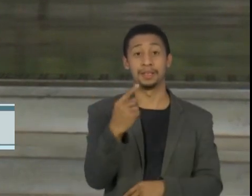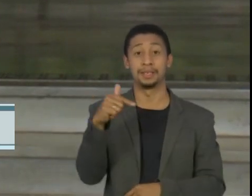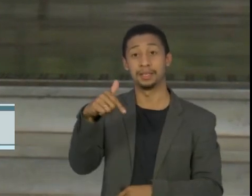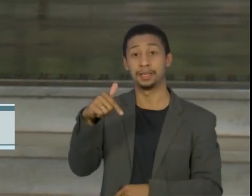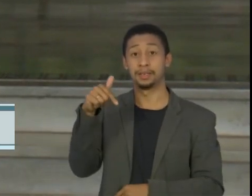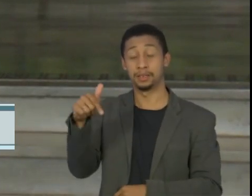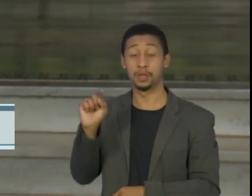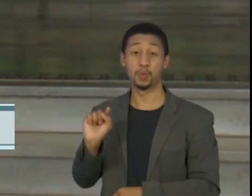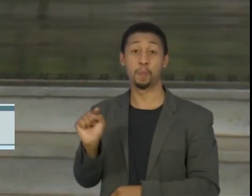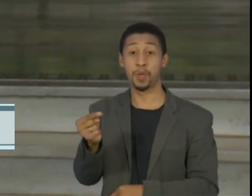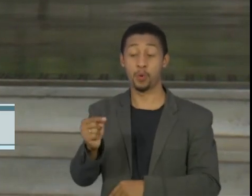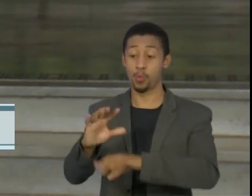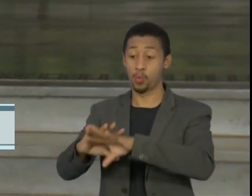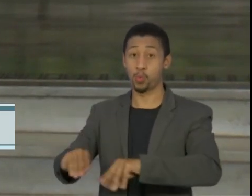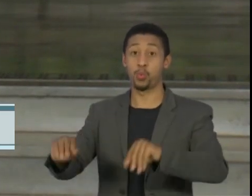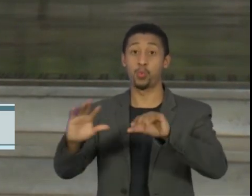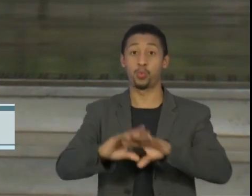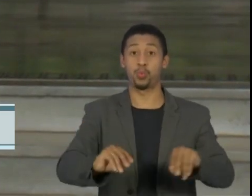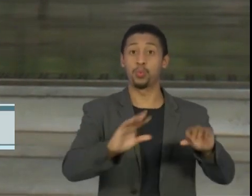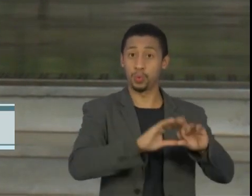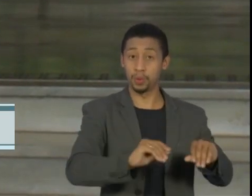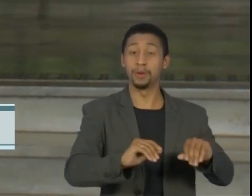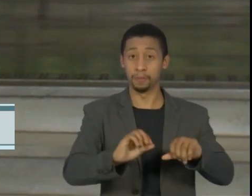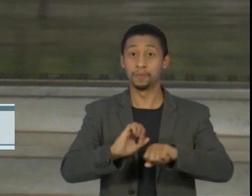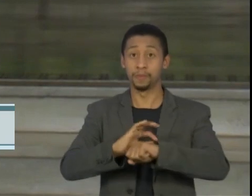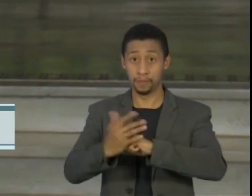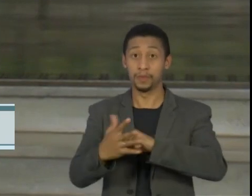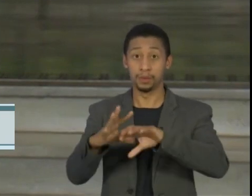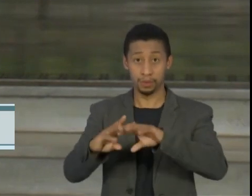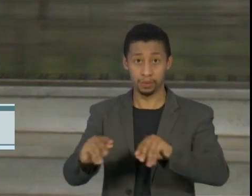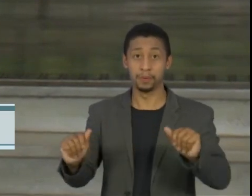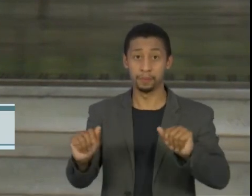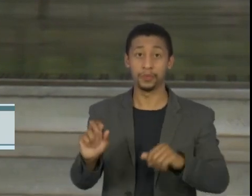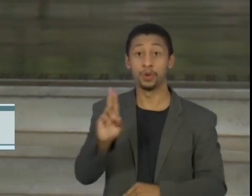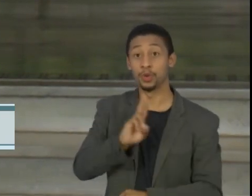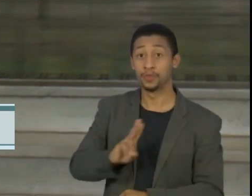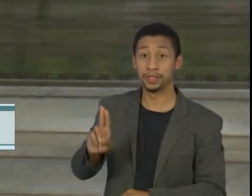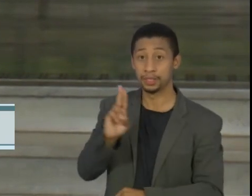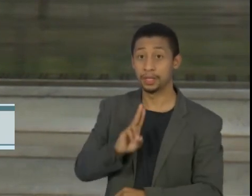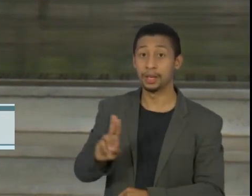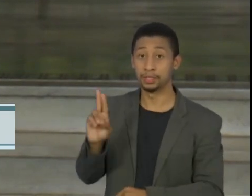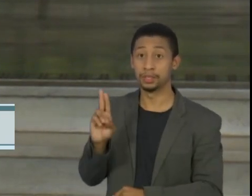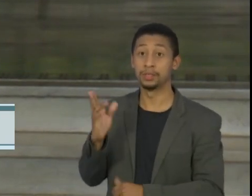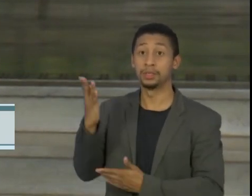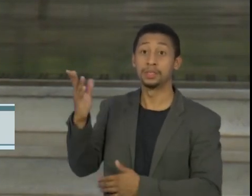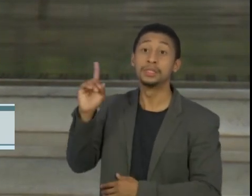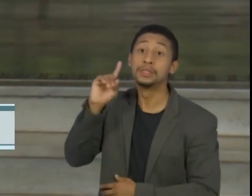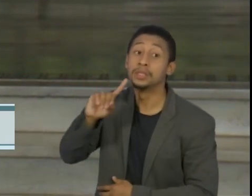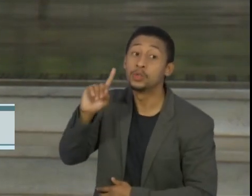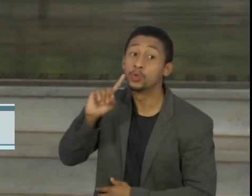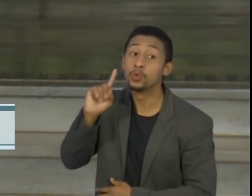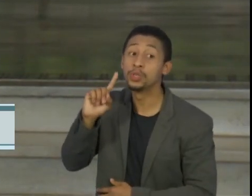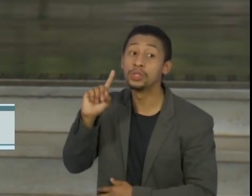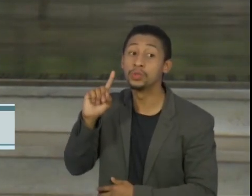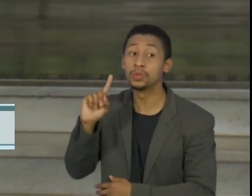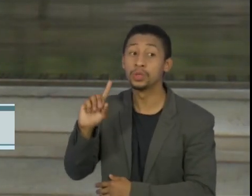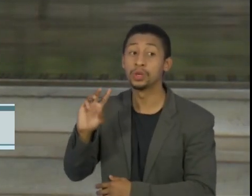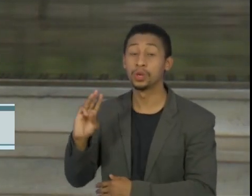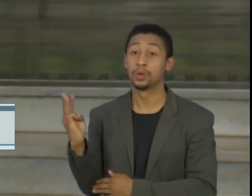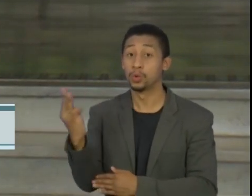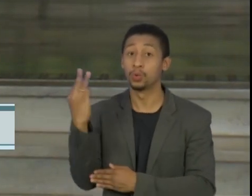Segundo o balanço da respeitada Universidade Johns Hopkins, em Washington, nos Estados Unidos, o Brasil se tornou líder